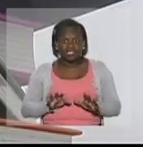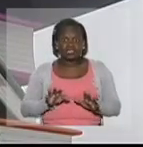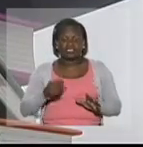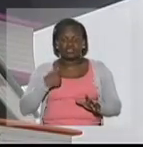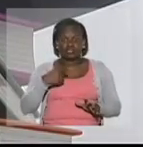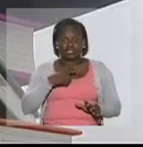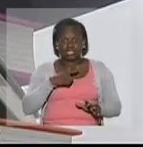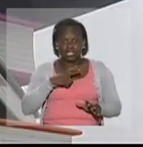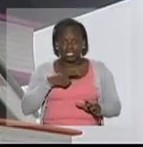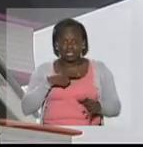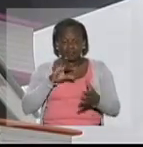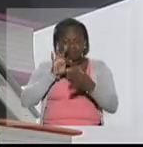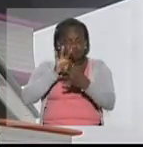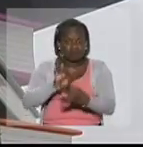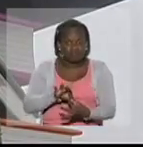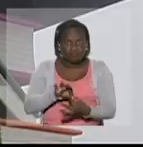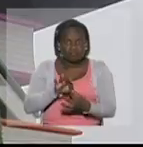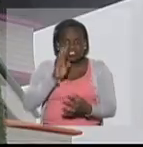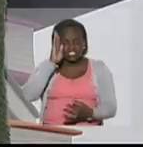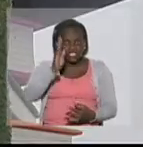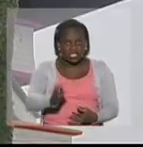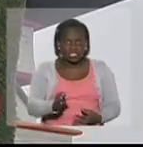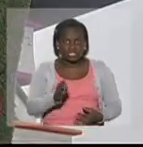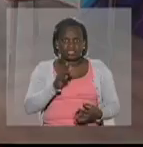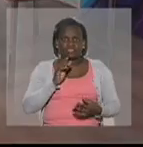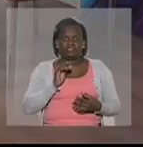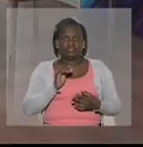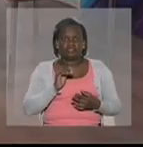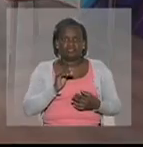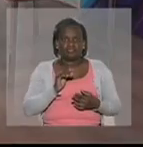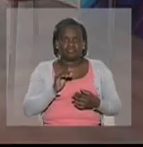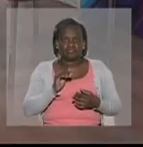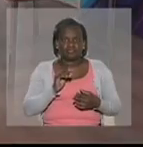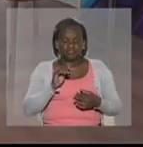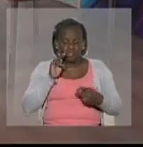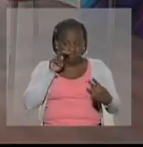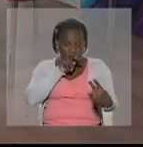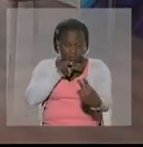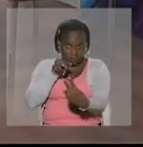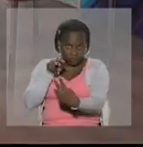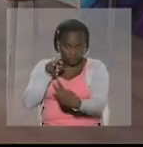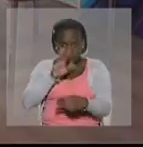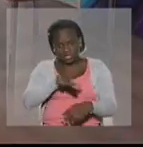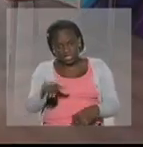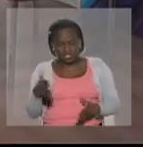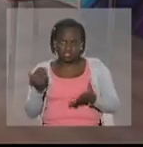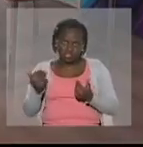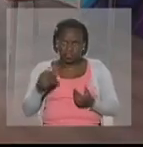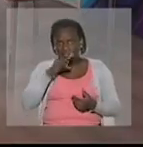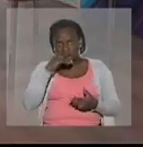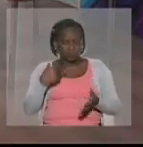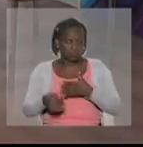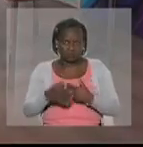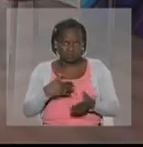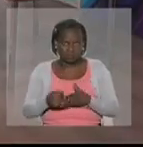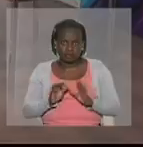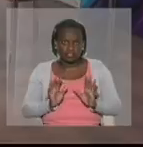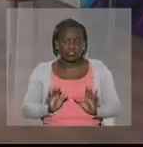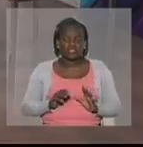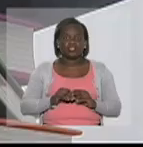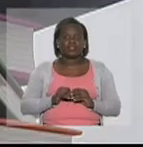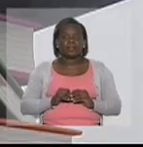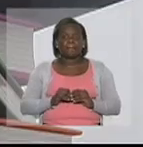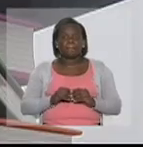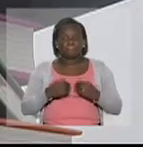só que eu tenho uma uma relação muito Direta do de olho no olho seja com criança seja com adulto seja